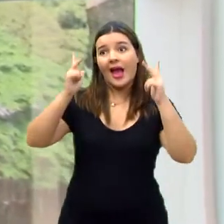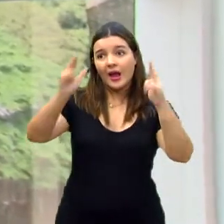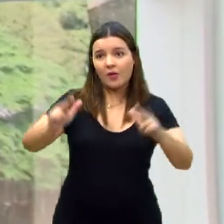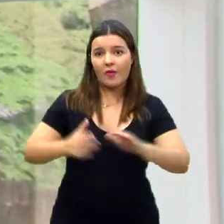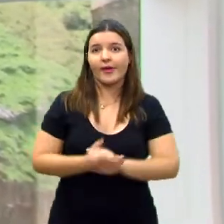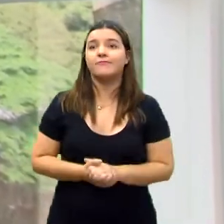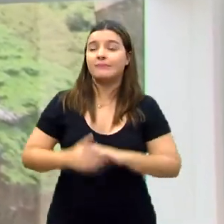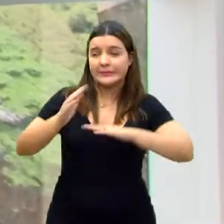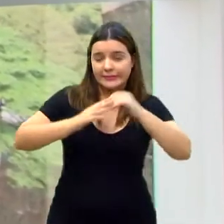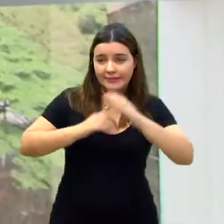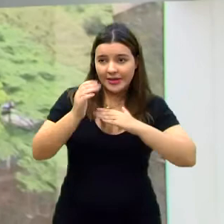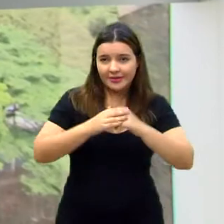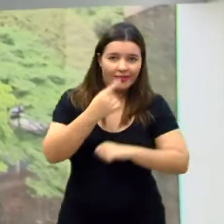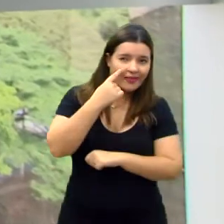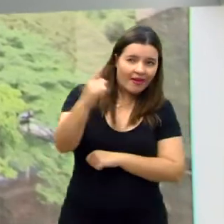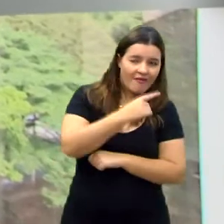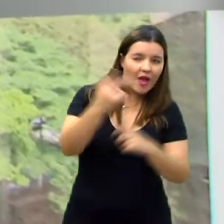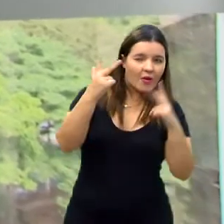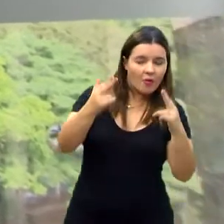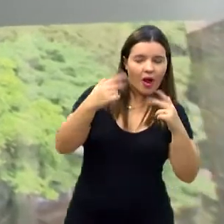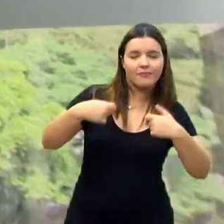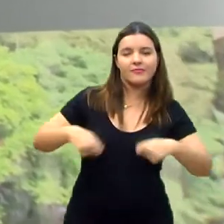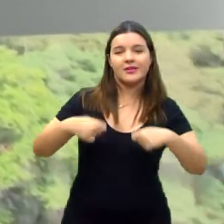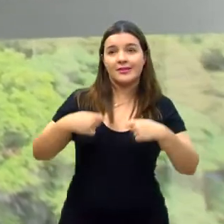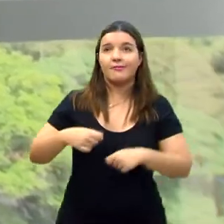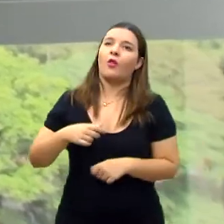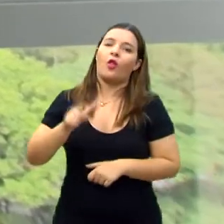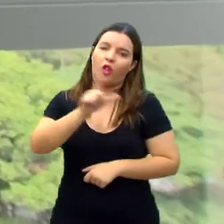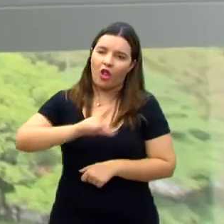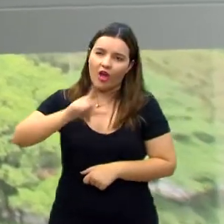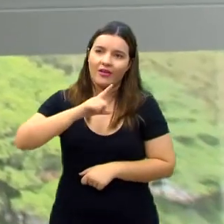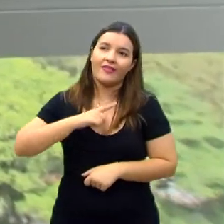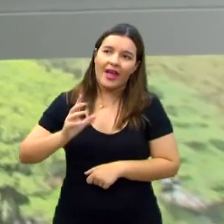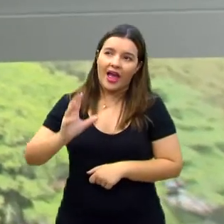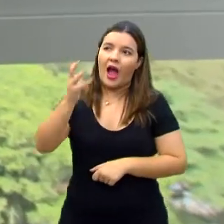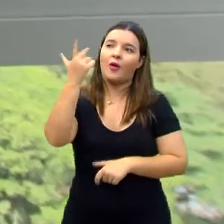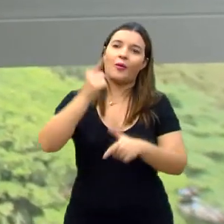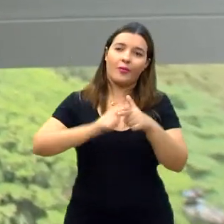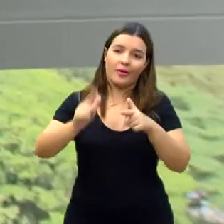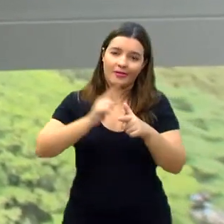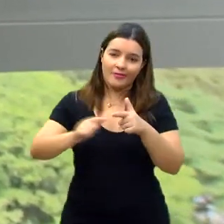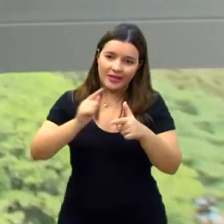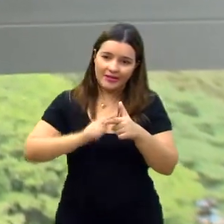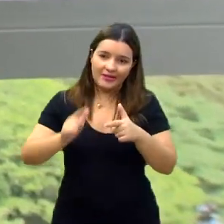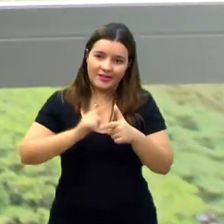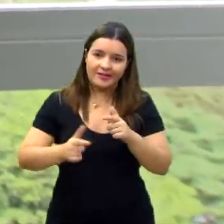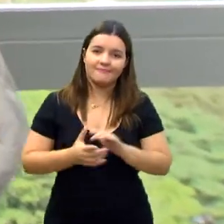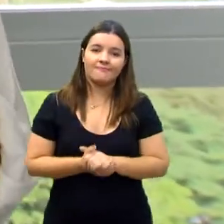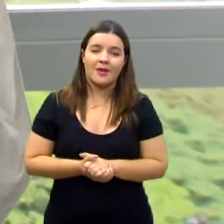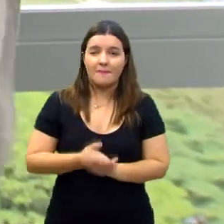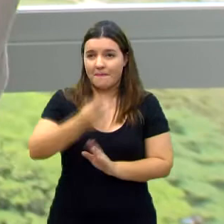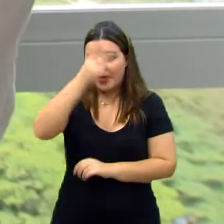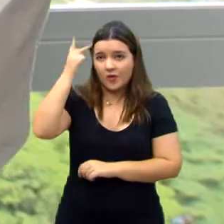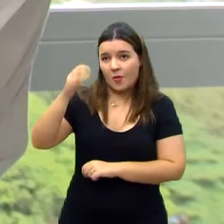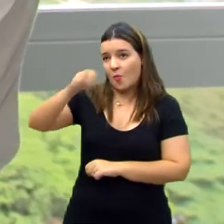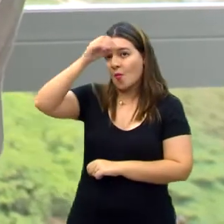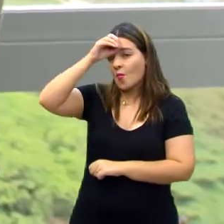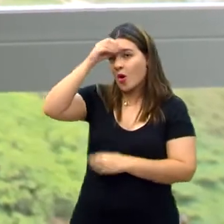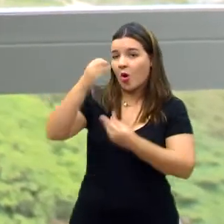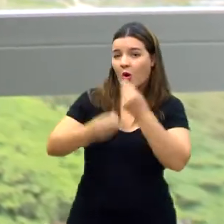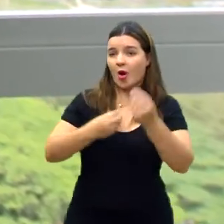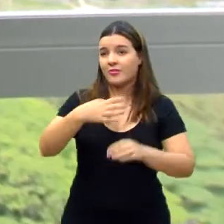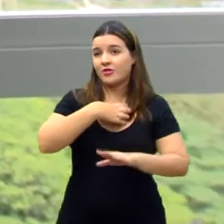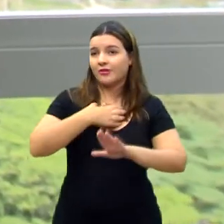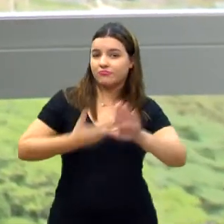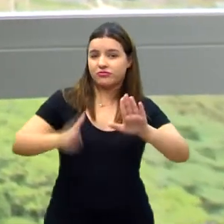projeto e com as realizações dos trabalhos e todos os seus antes e depois